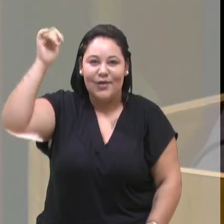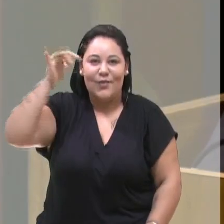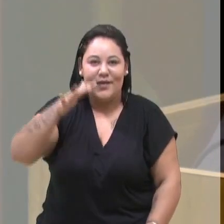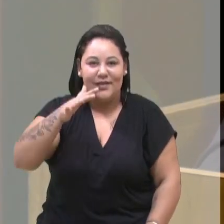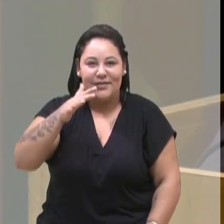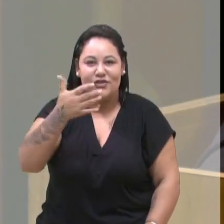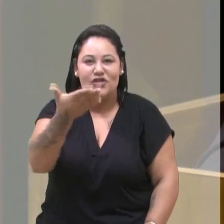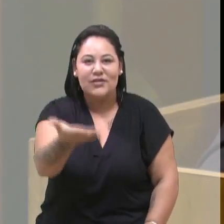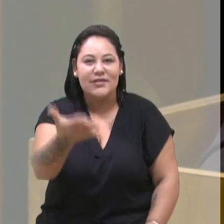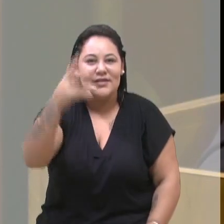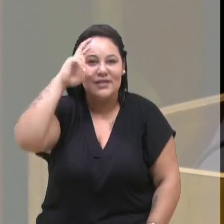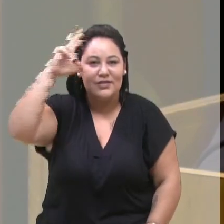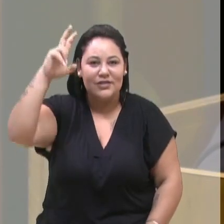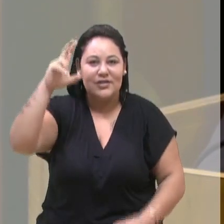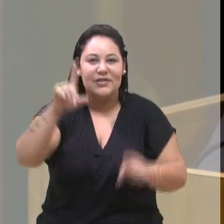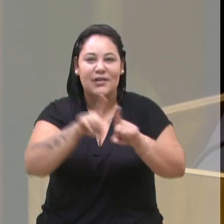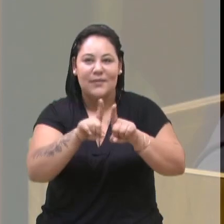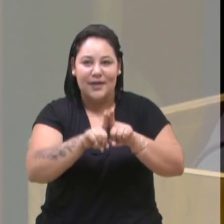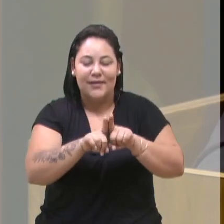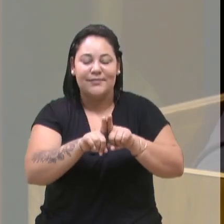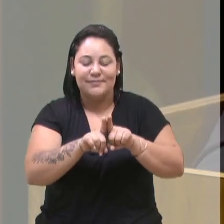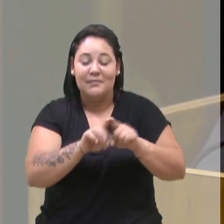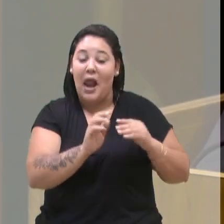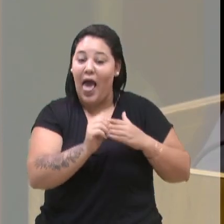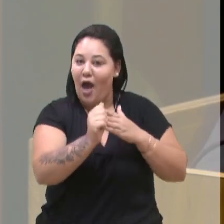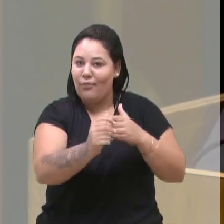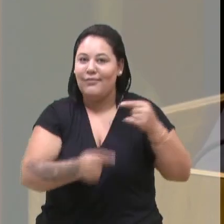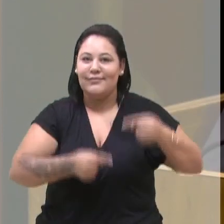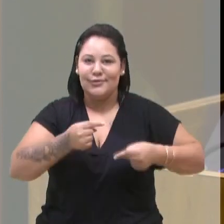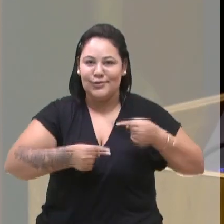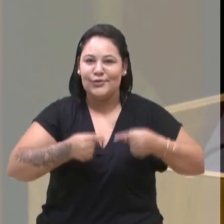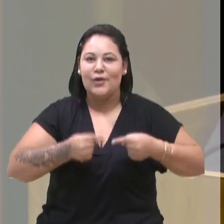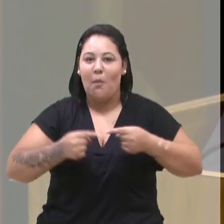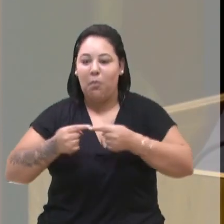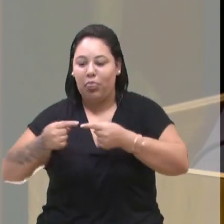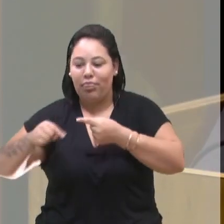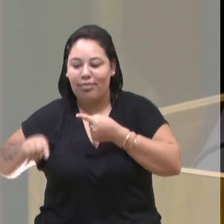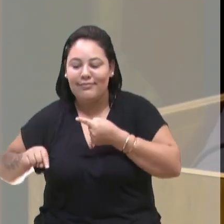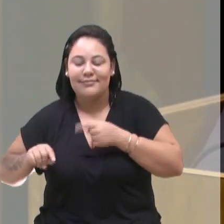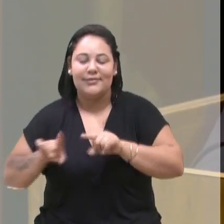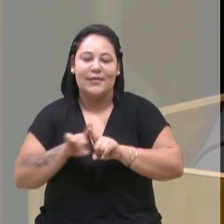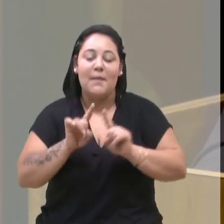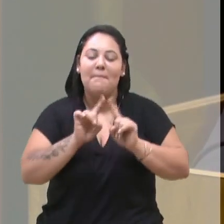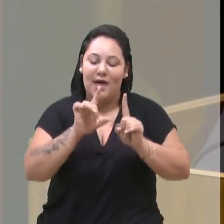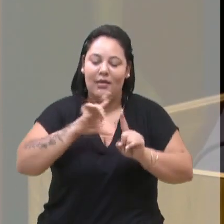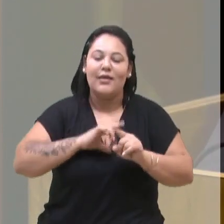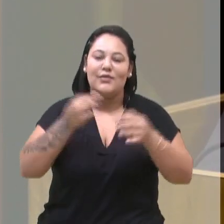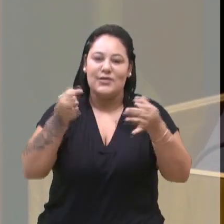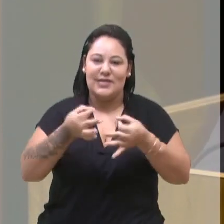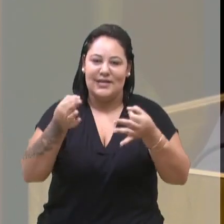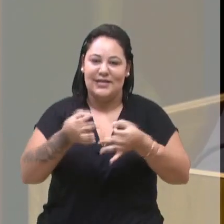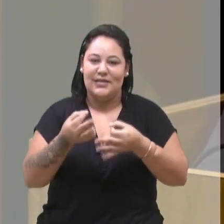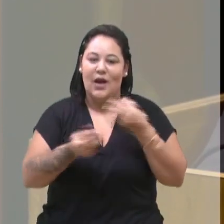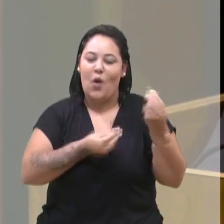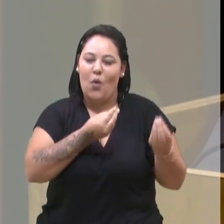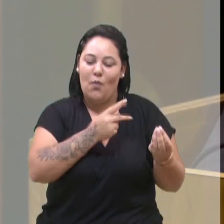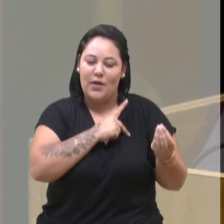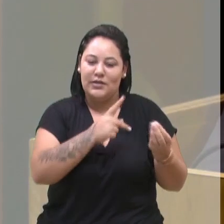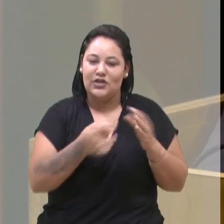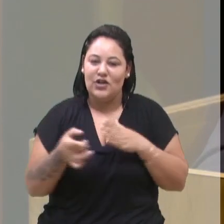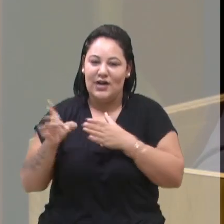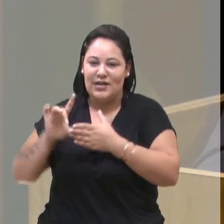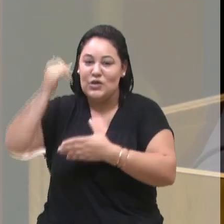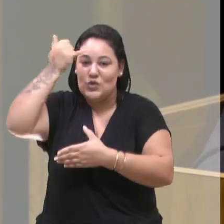conduzir tantas divergências, tantas discussões, mas tenho plena convicção que, assim como o presidente anterior,